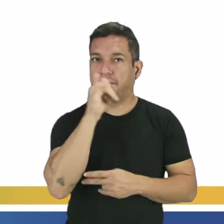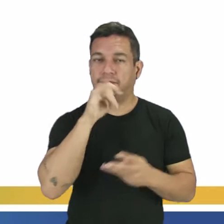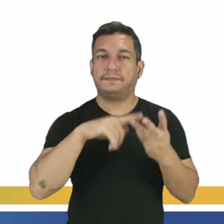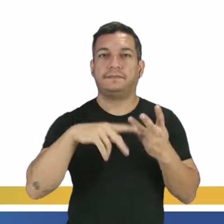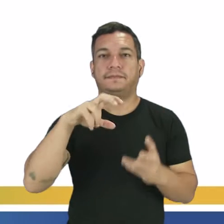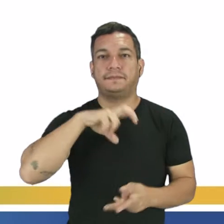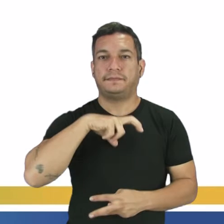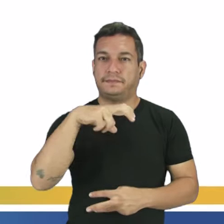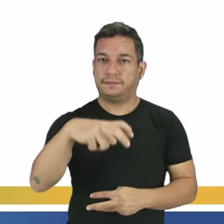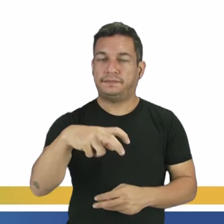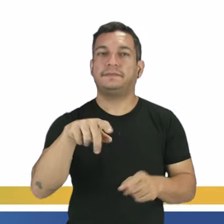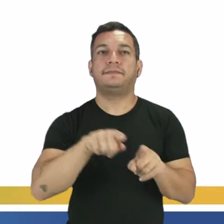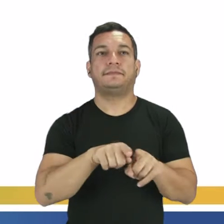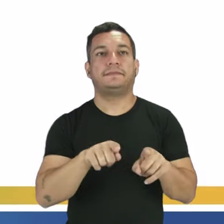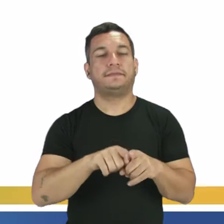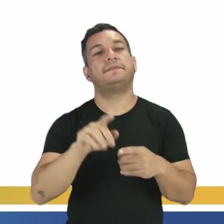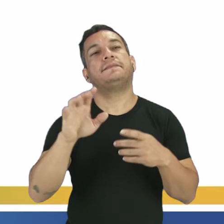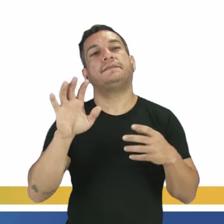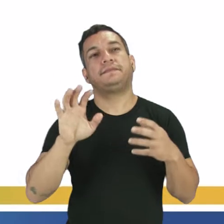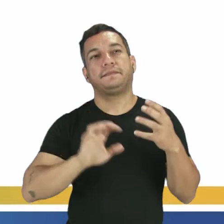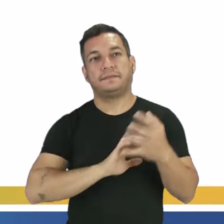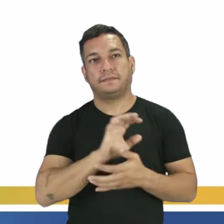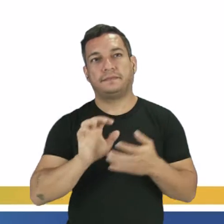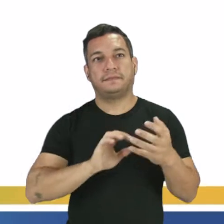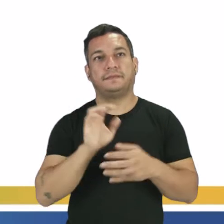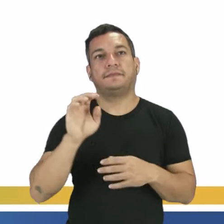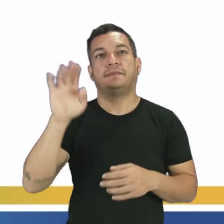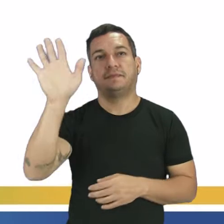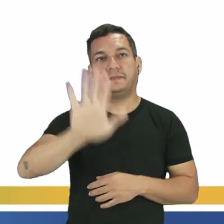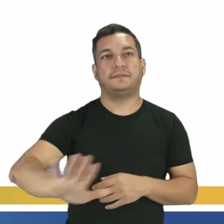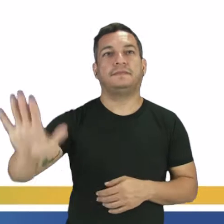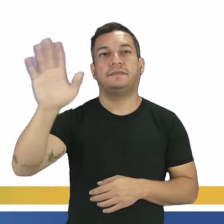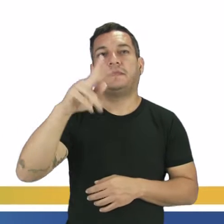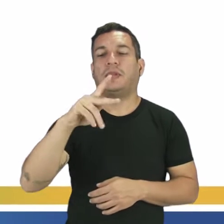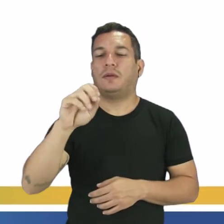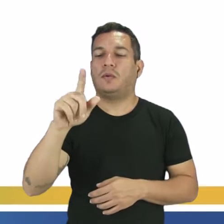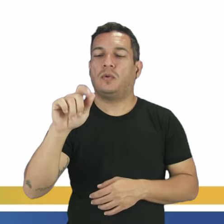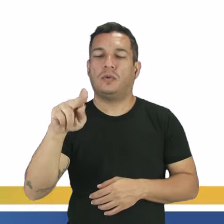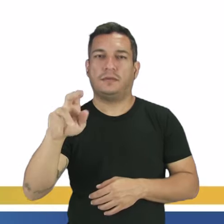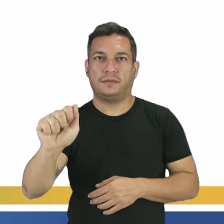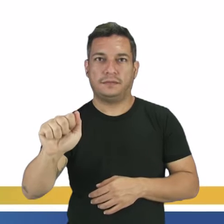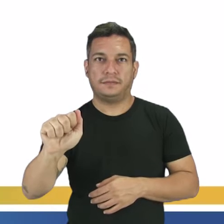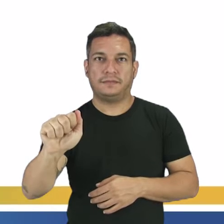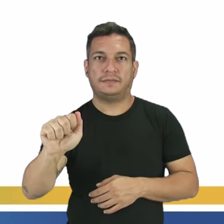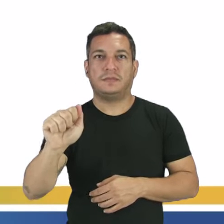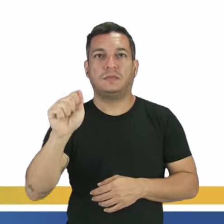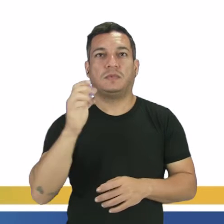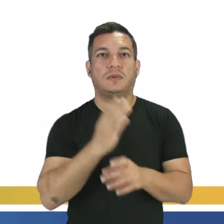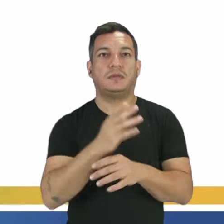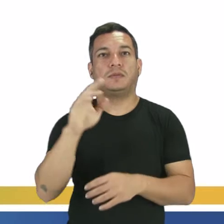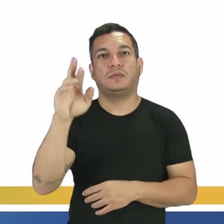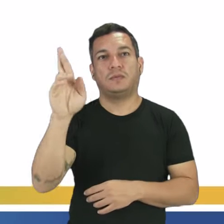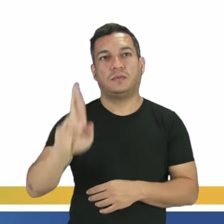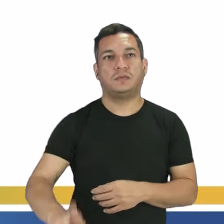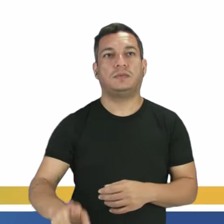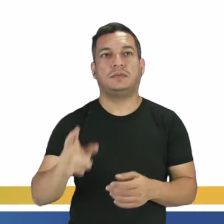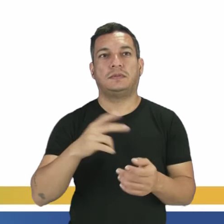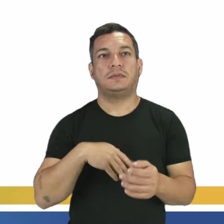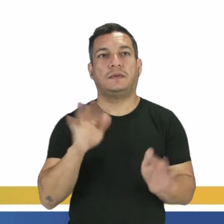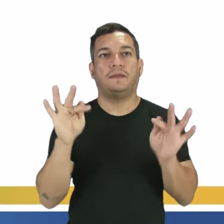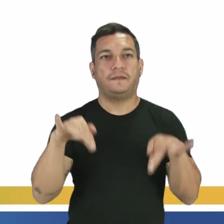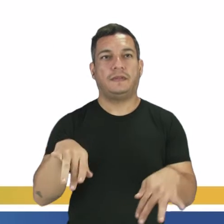Portugal, revoltas nacionalistas na Polônia contra o domínio russo e o fim da Santa